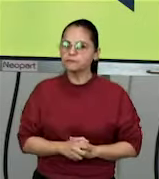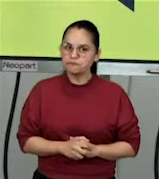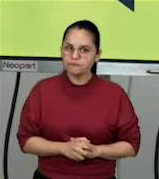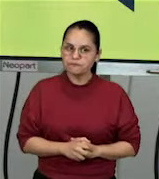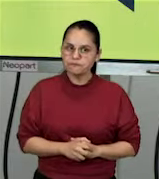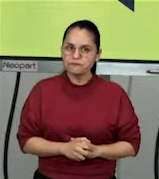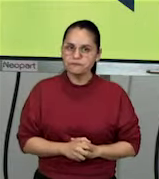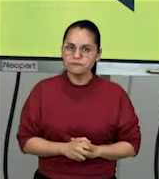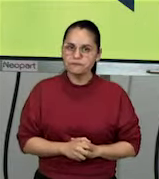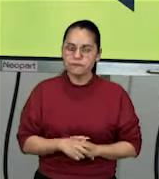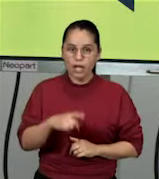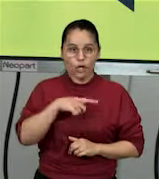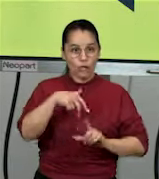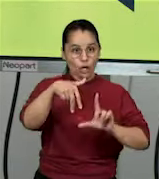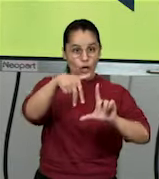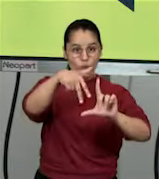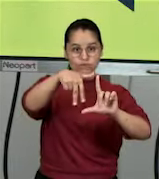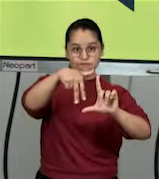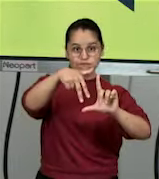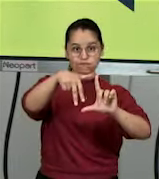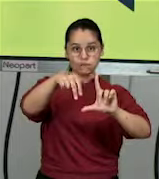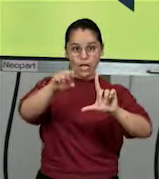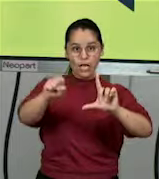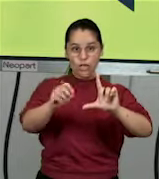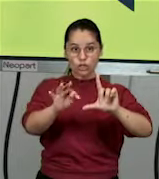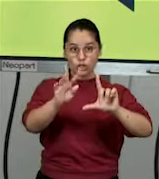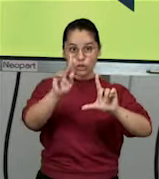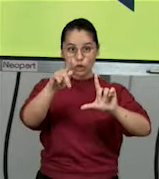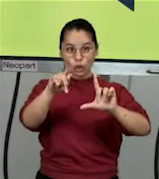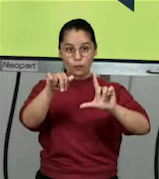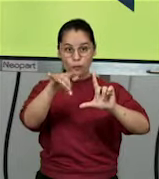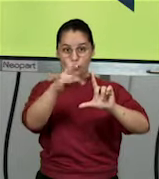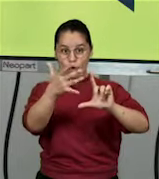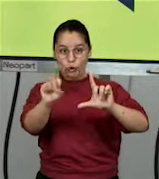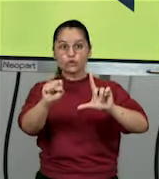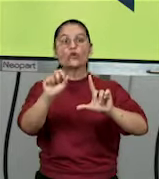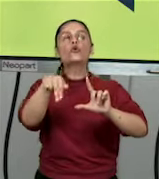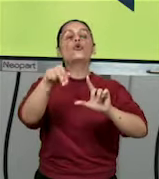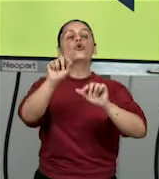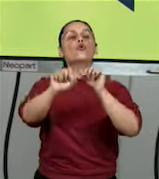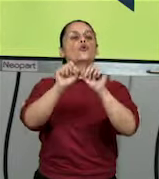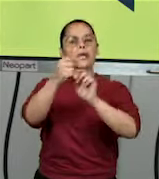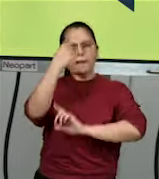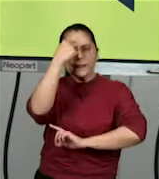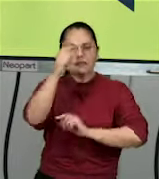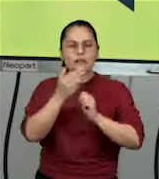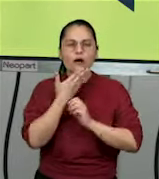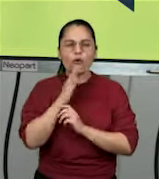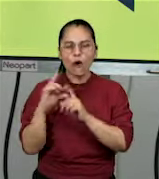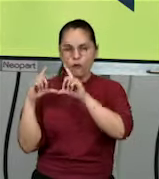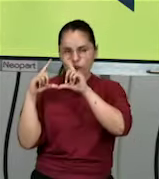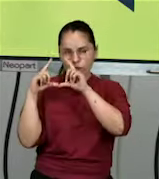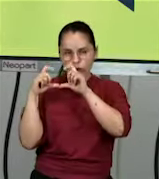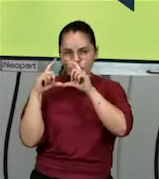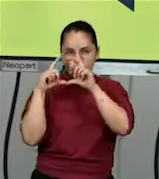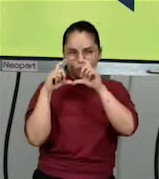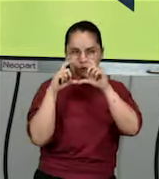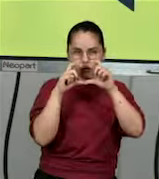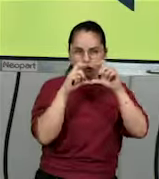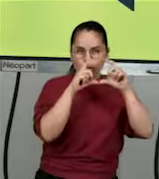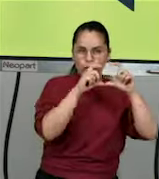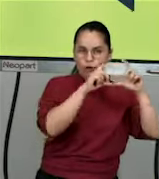uma animação em stop motion, pensar em iluminação, pensar nas fotos que eu vou tirar daquela animação, é